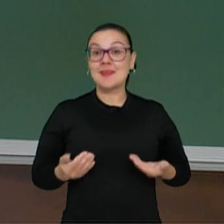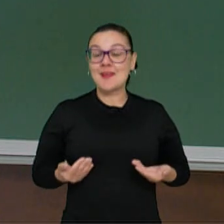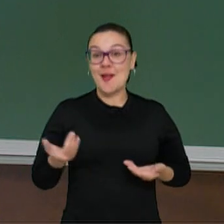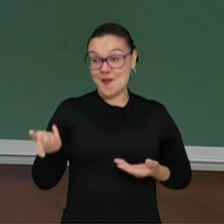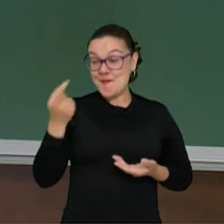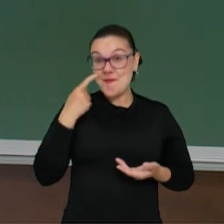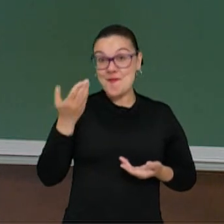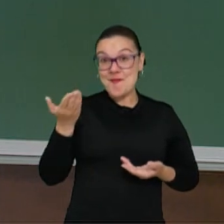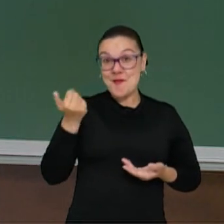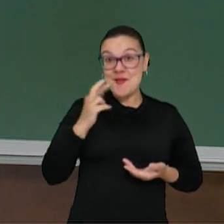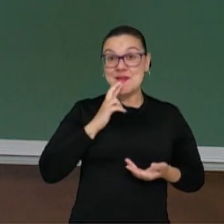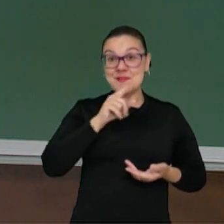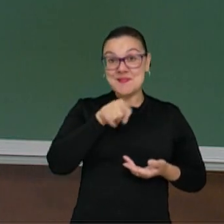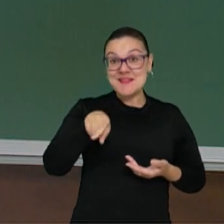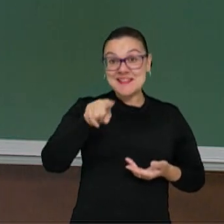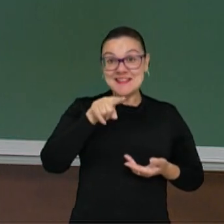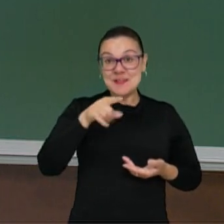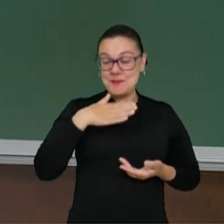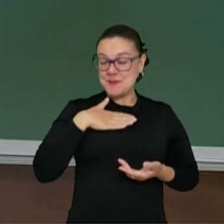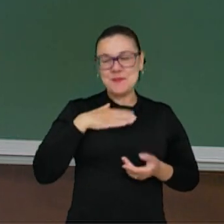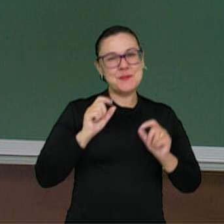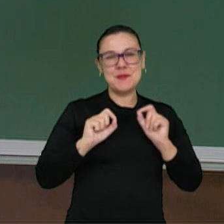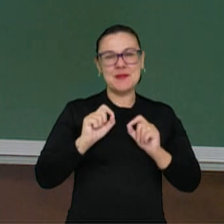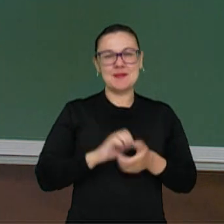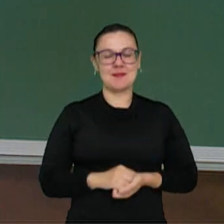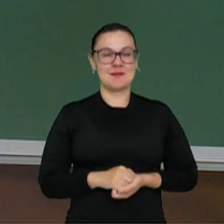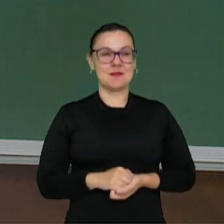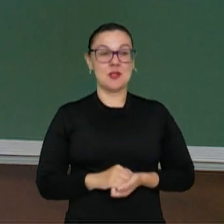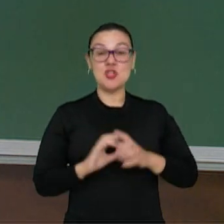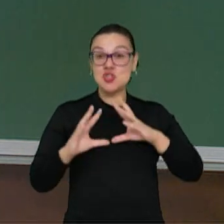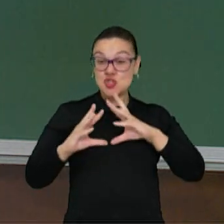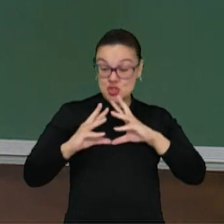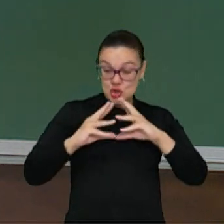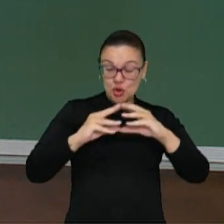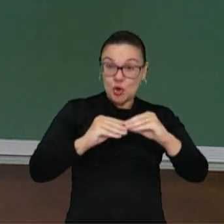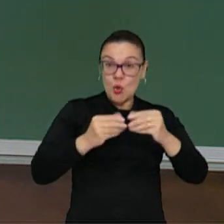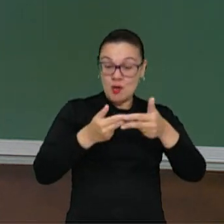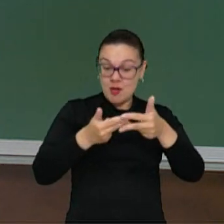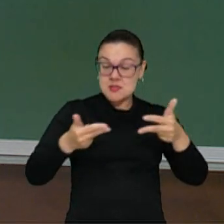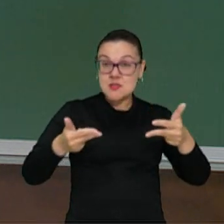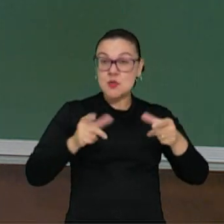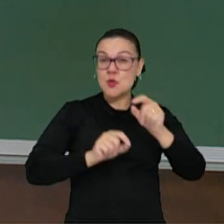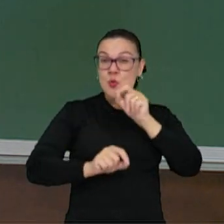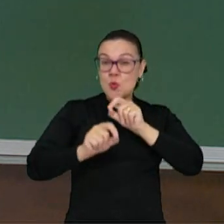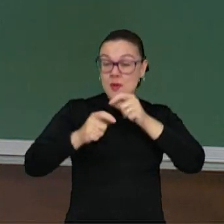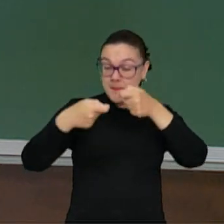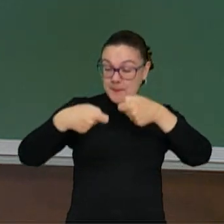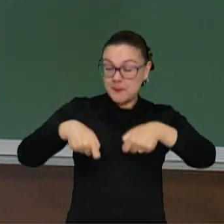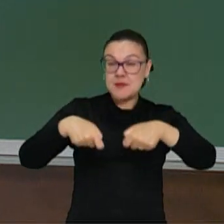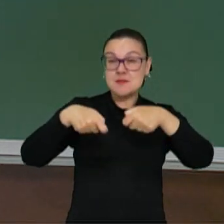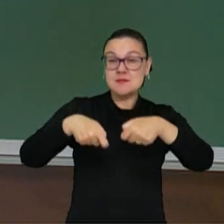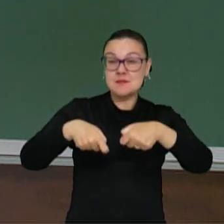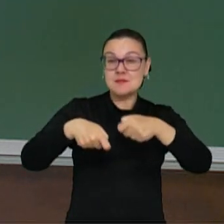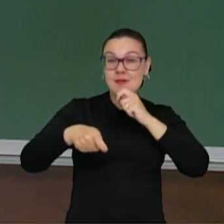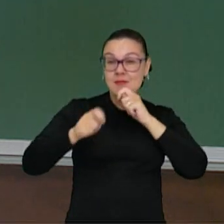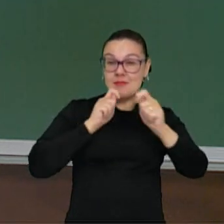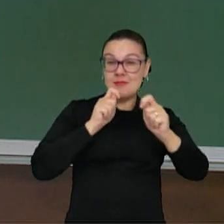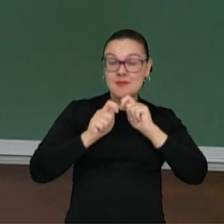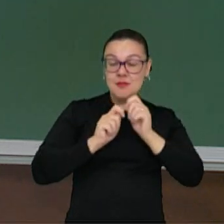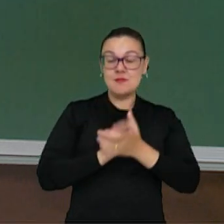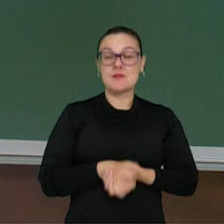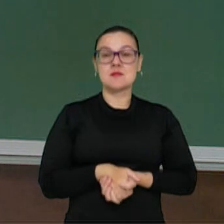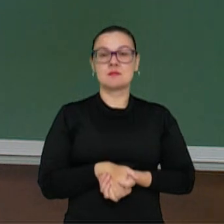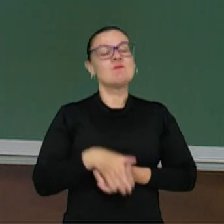Vamos lá então, vamos ver o que você respondeu para mim. Então, de todas essas coisas aqui, o que é necessário para fazer uma entrevista?